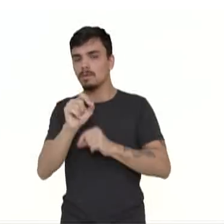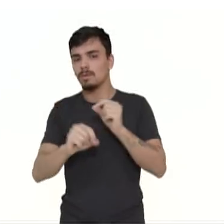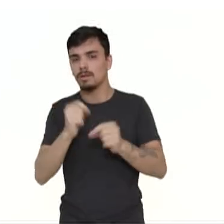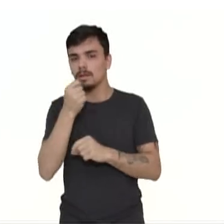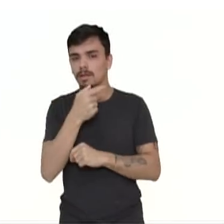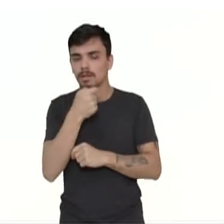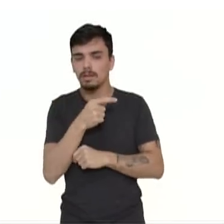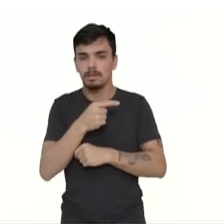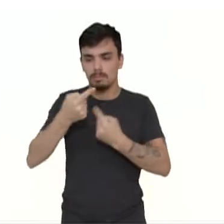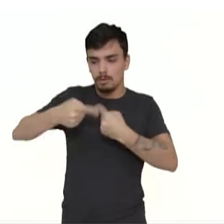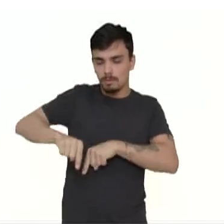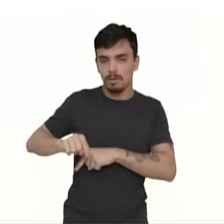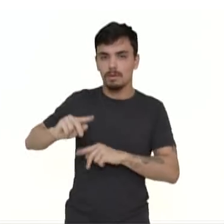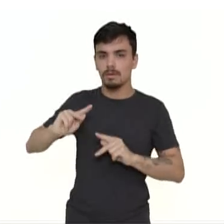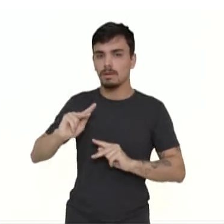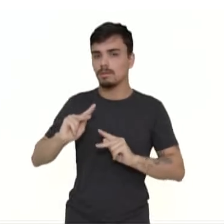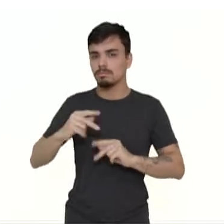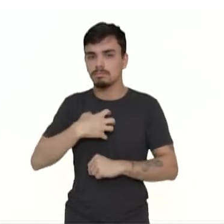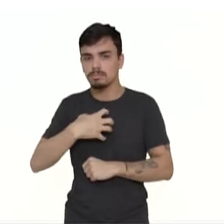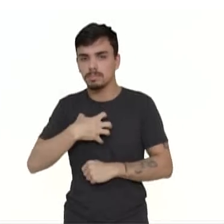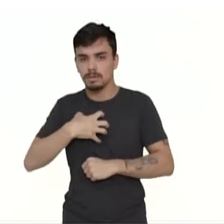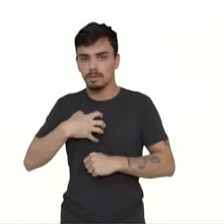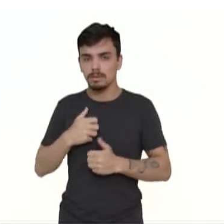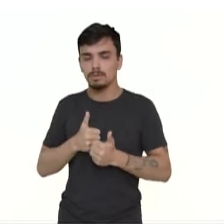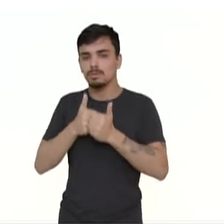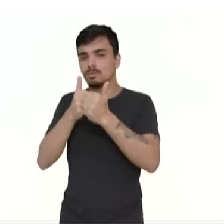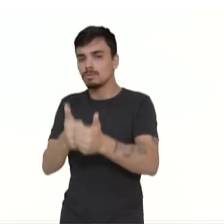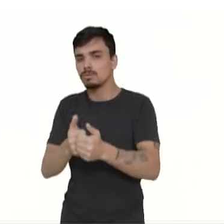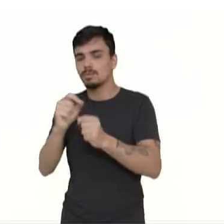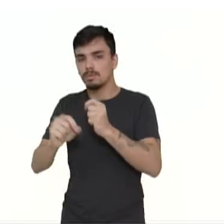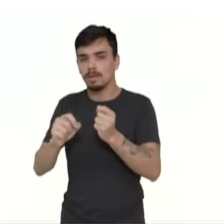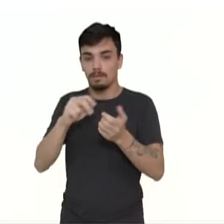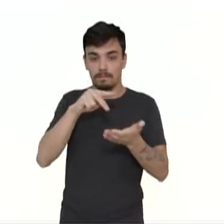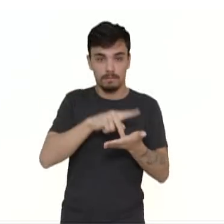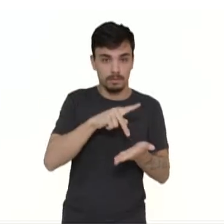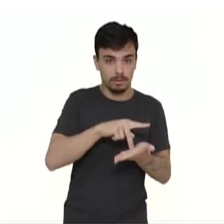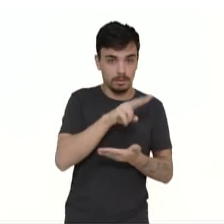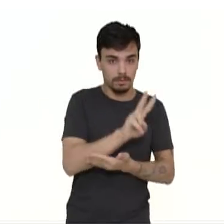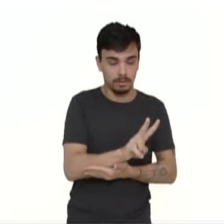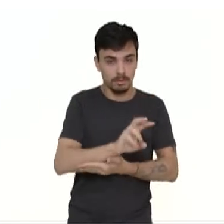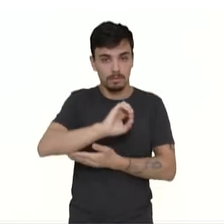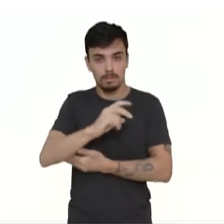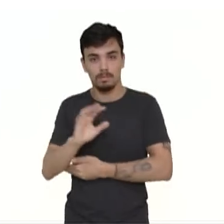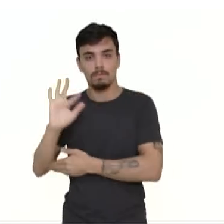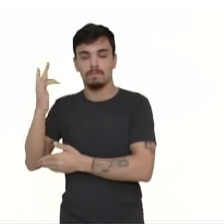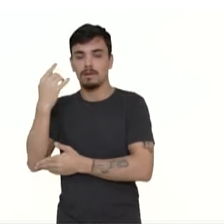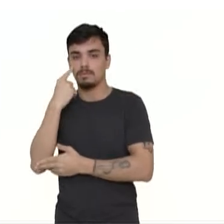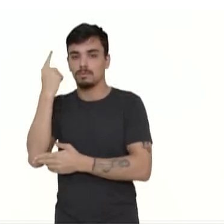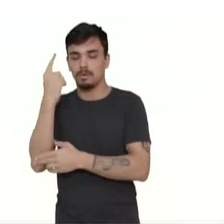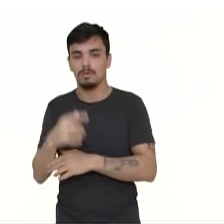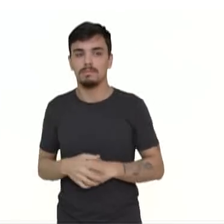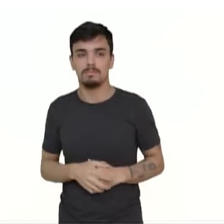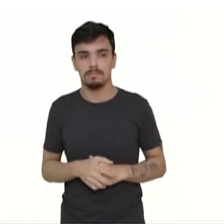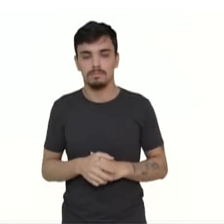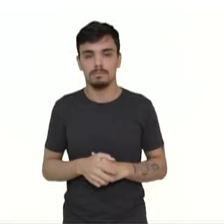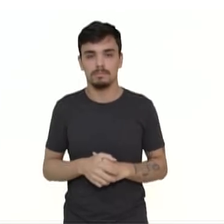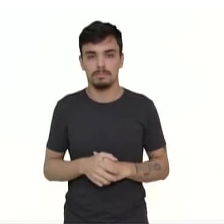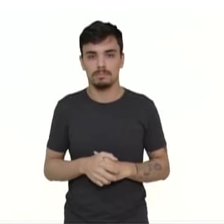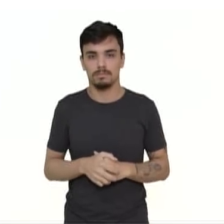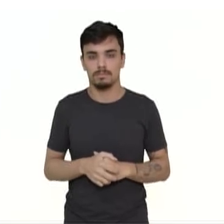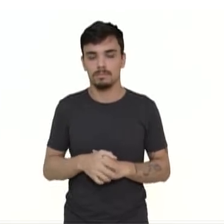que provoca um humor presente nesta charge, marcando verdadeiro ou falso. A ironia consiste na